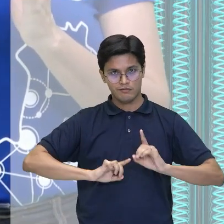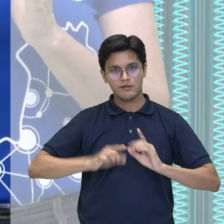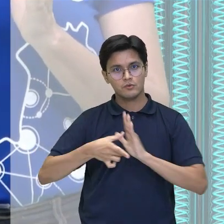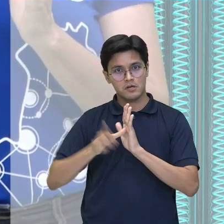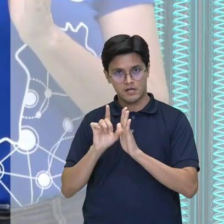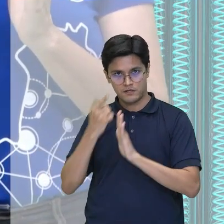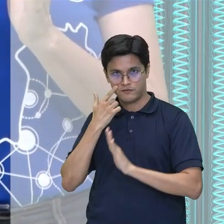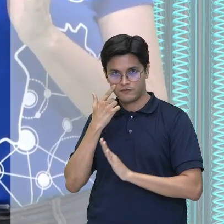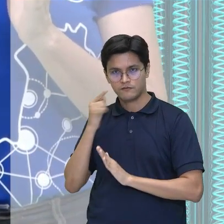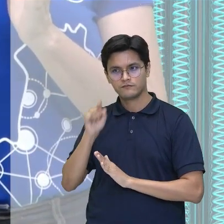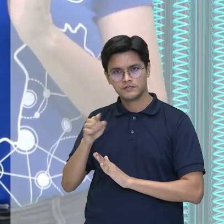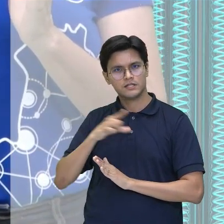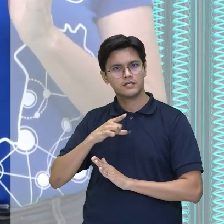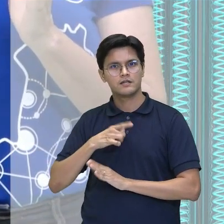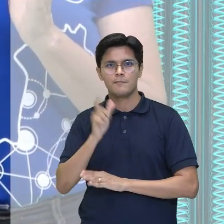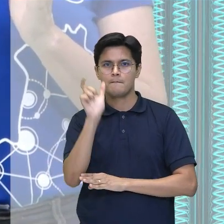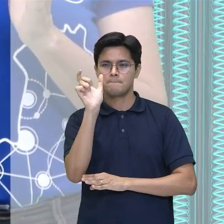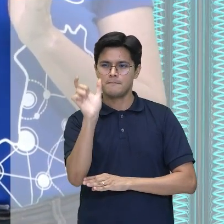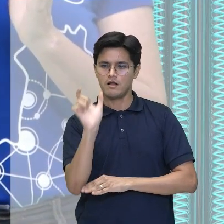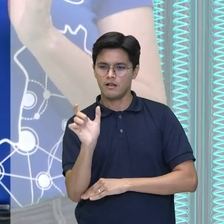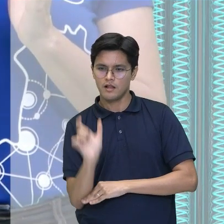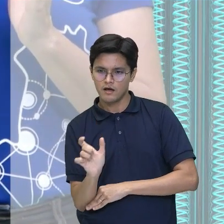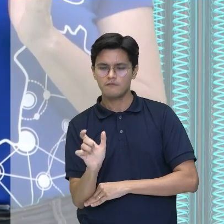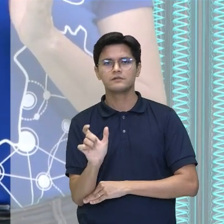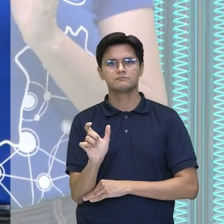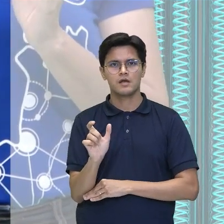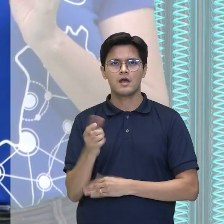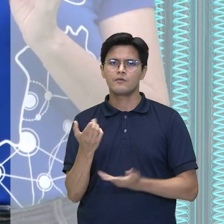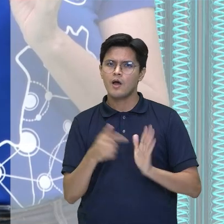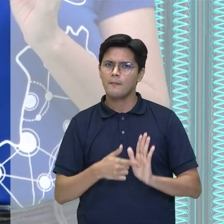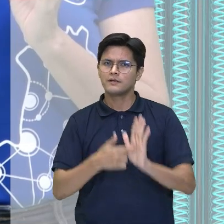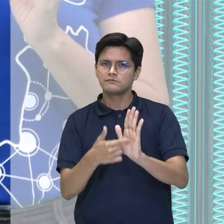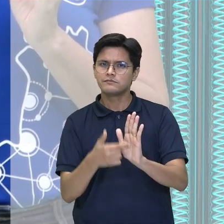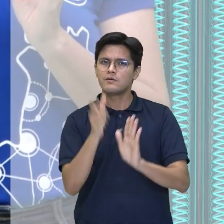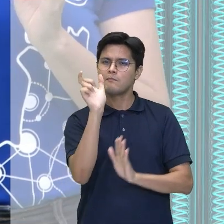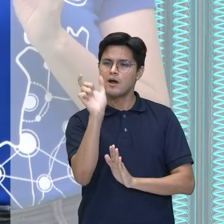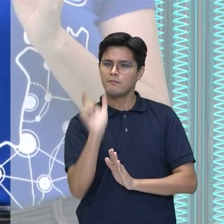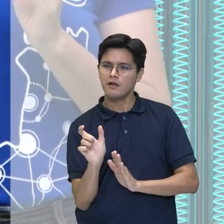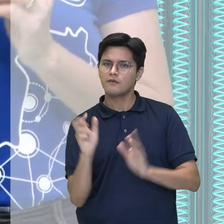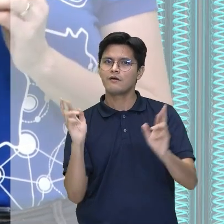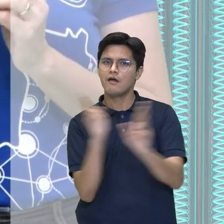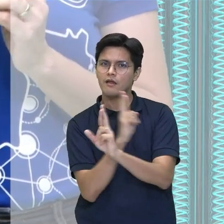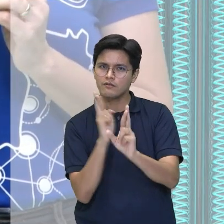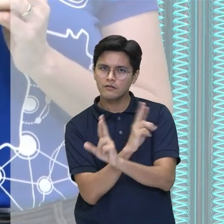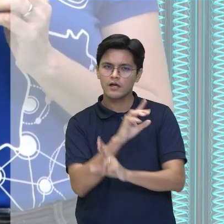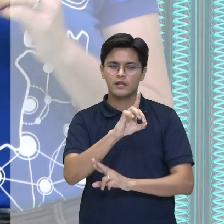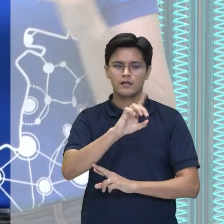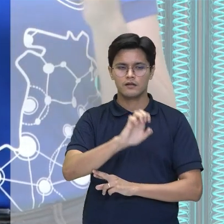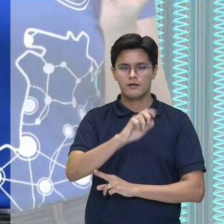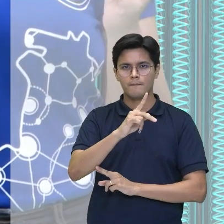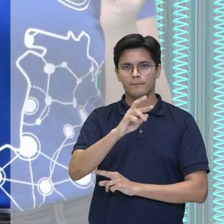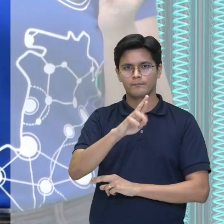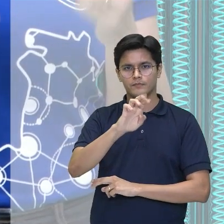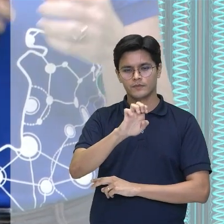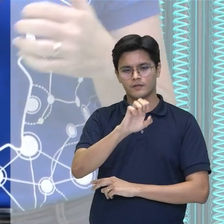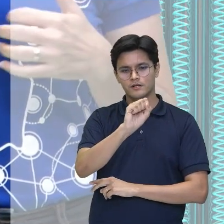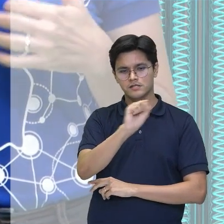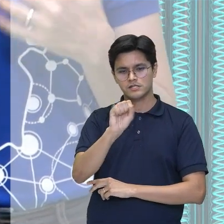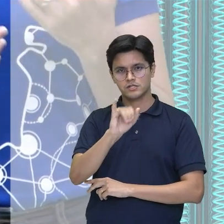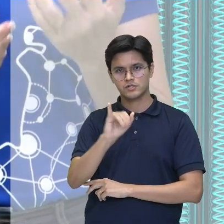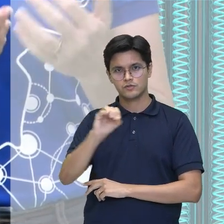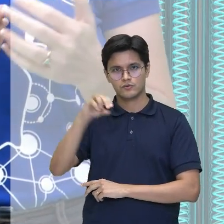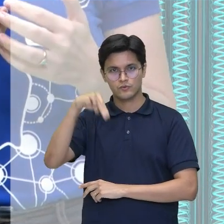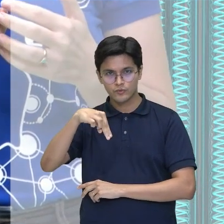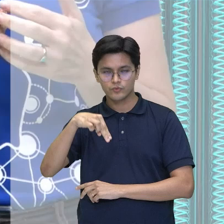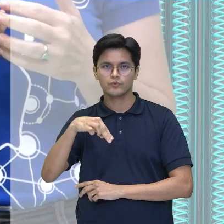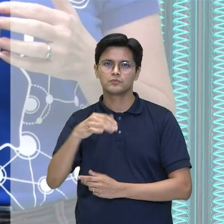doença, então vai aparecer sempre outras palavras relacionadas a ela, né? Vai aparecer a palavra medical, como tinha lá no texto, depressive, que é